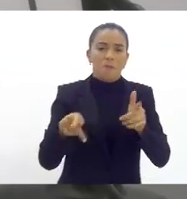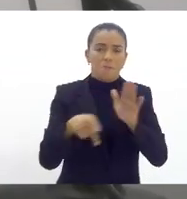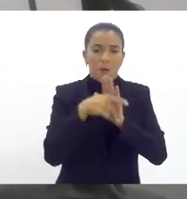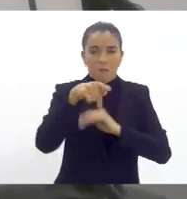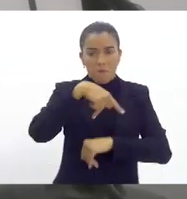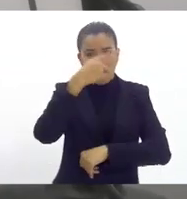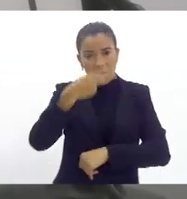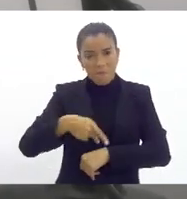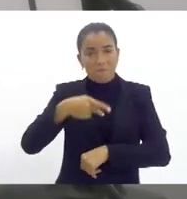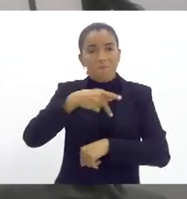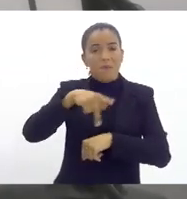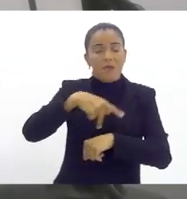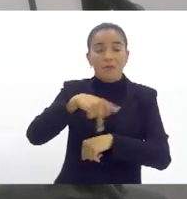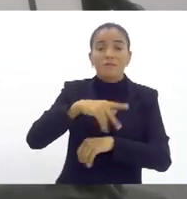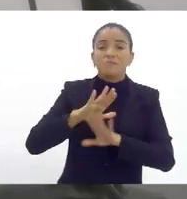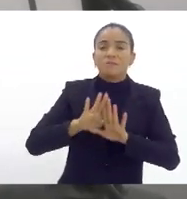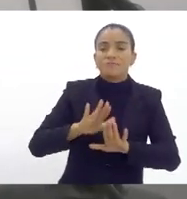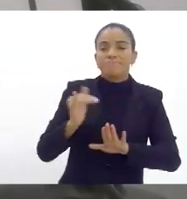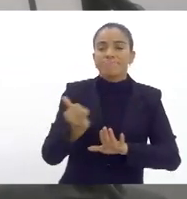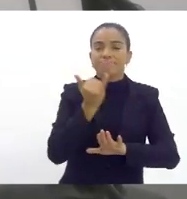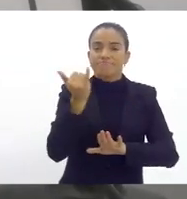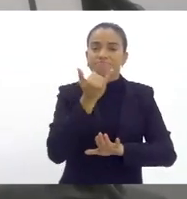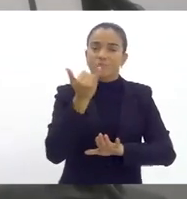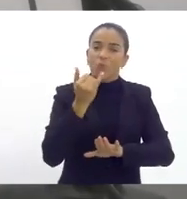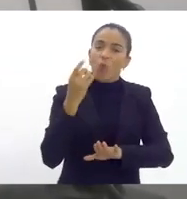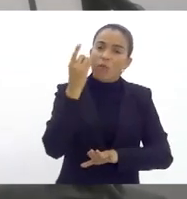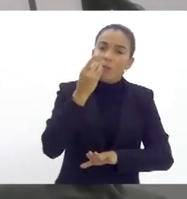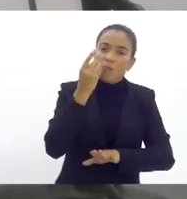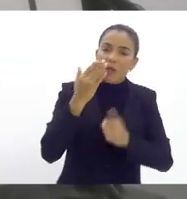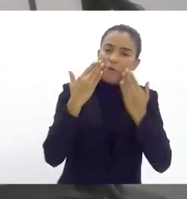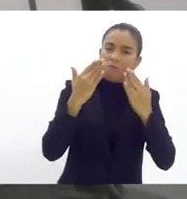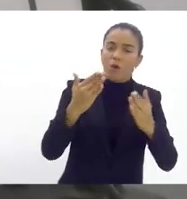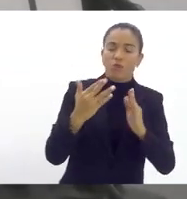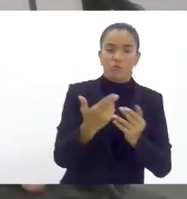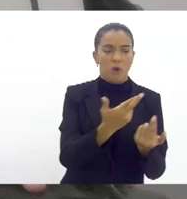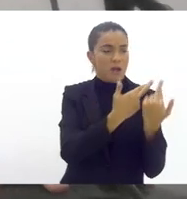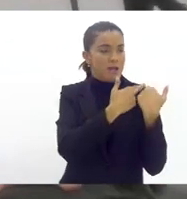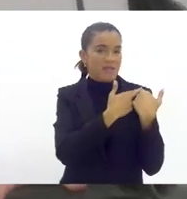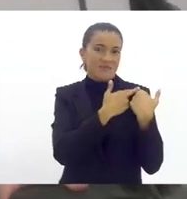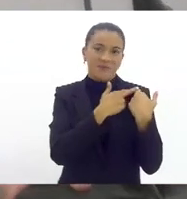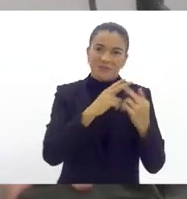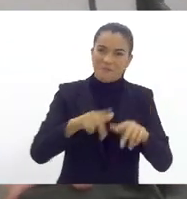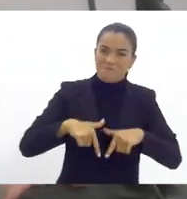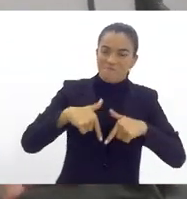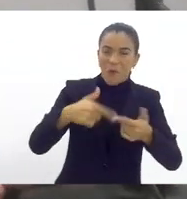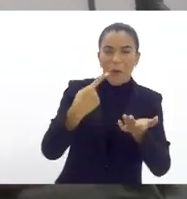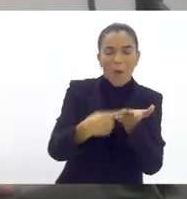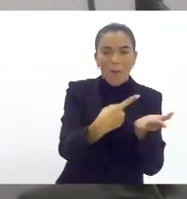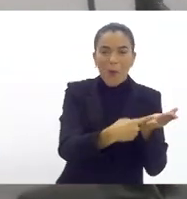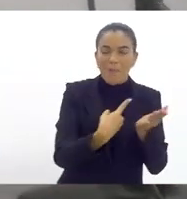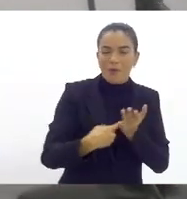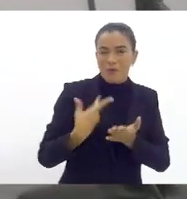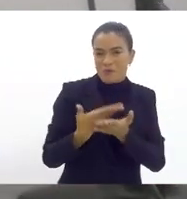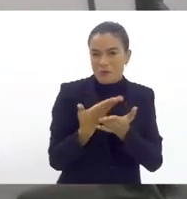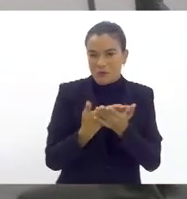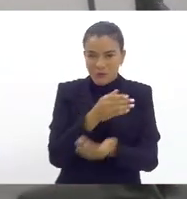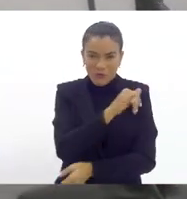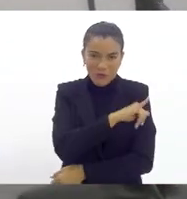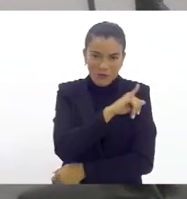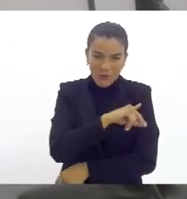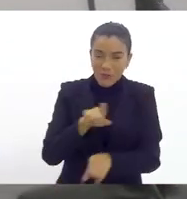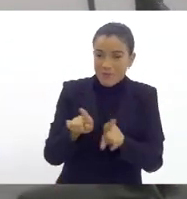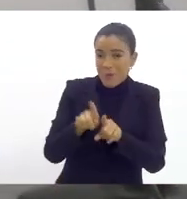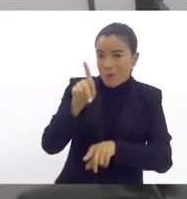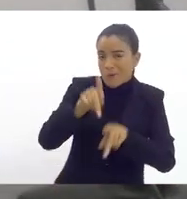país é importante ter um mandato que mostra uma responsabilidade com os estudantes do Rio de Janeiro também e com os profissionais de